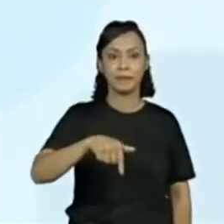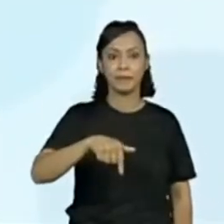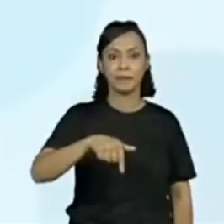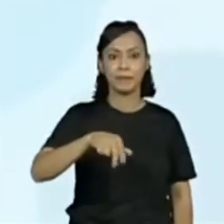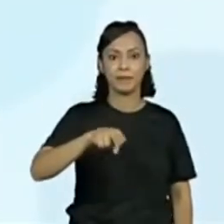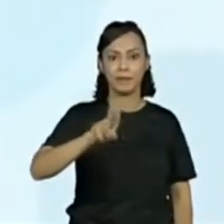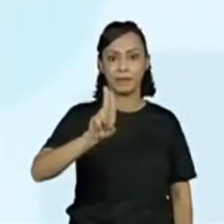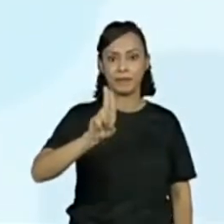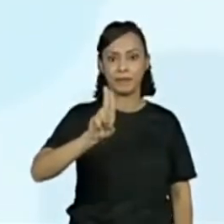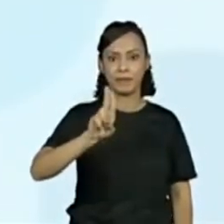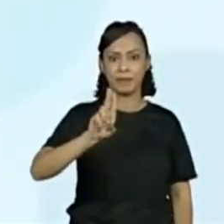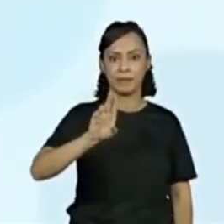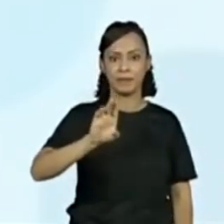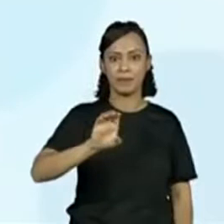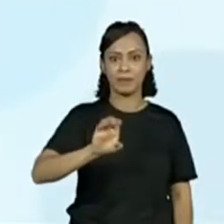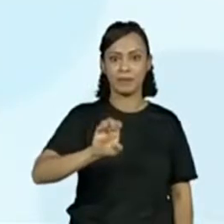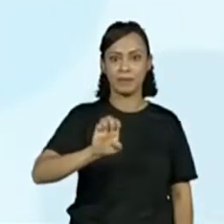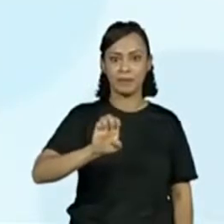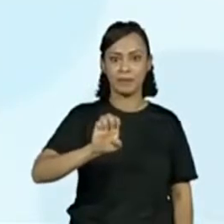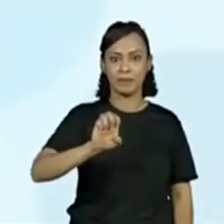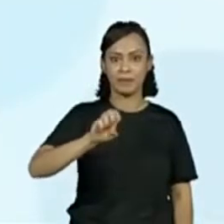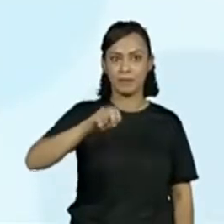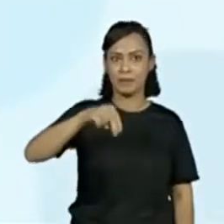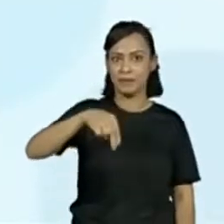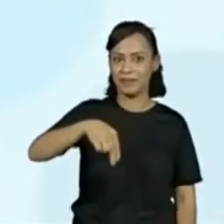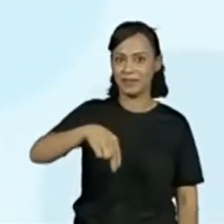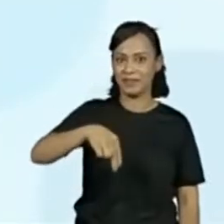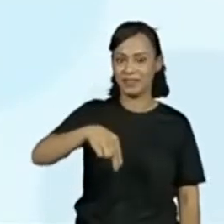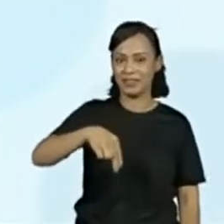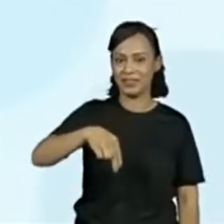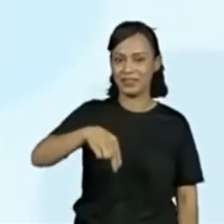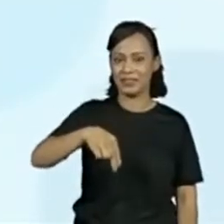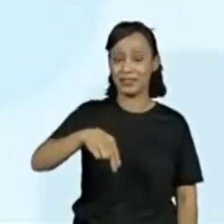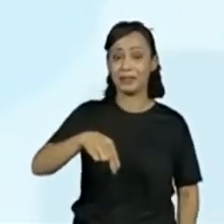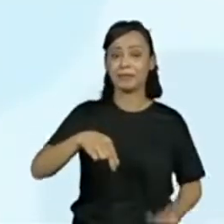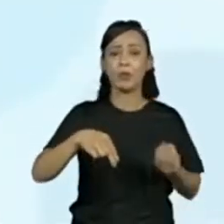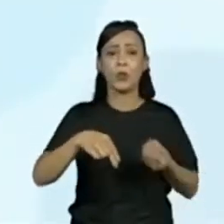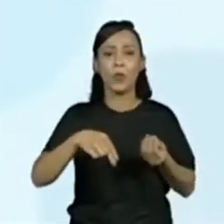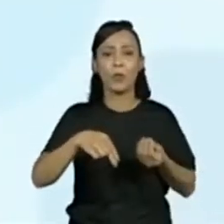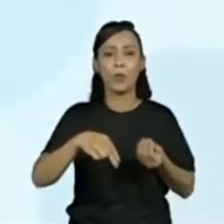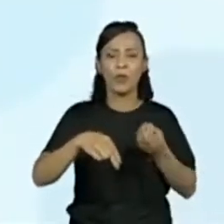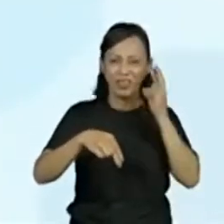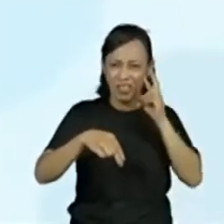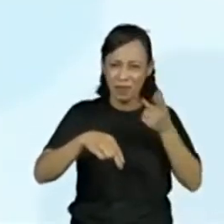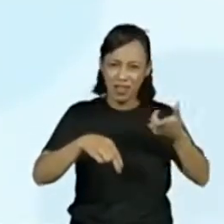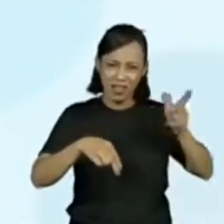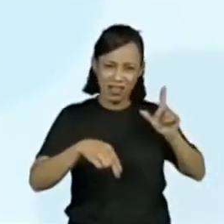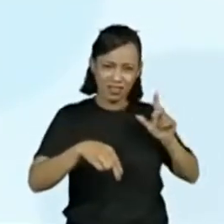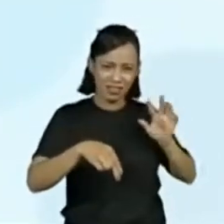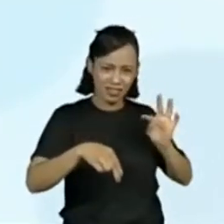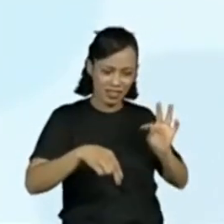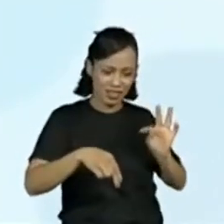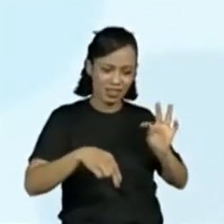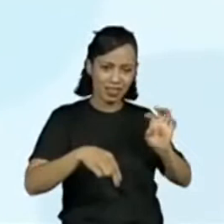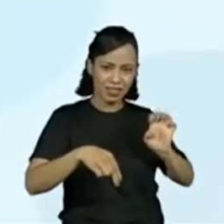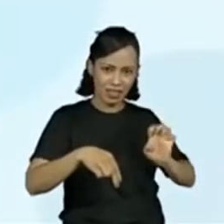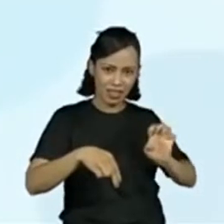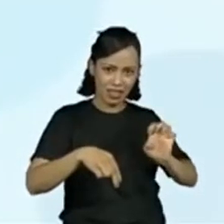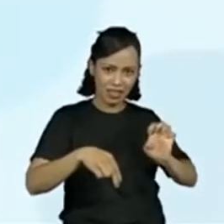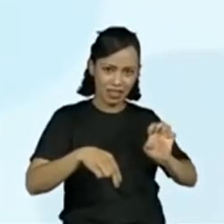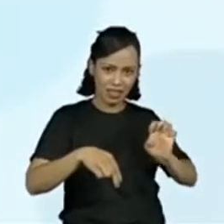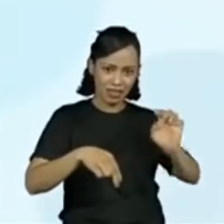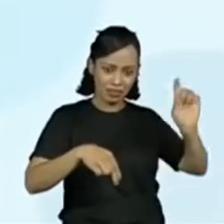e agora o te eu não vou ajudar não porque a gente já escreveu Até na brincadeira anterior o dedo detetive